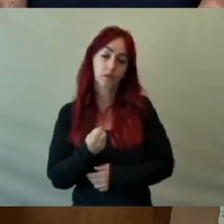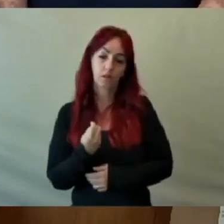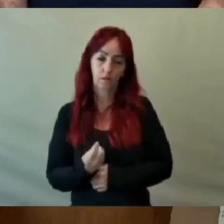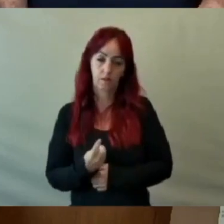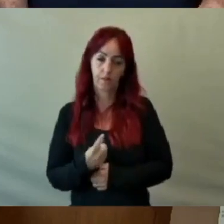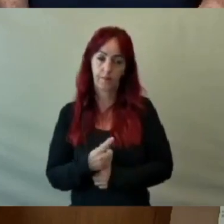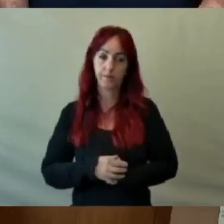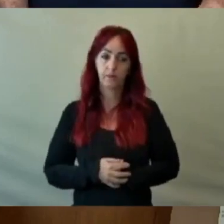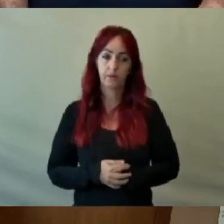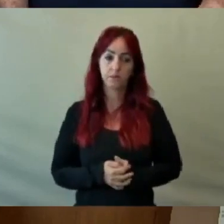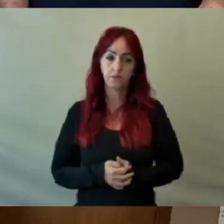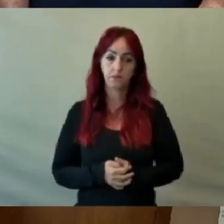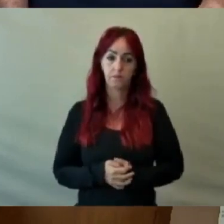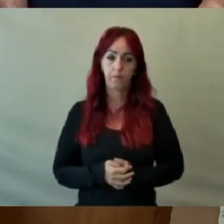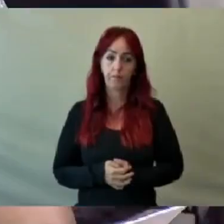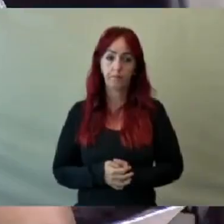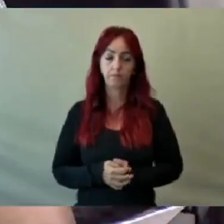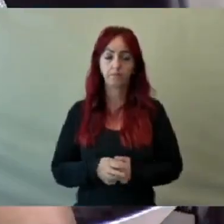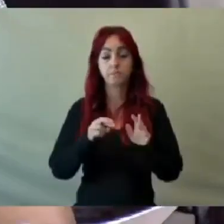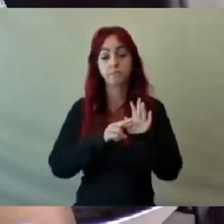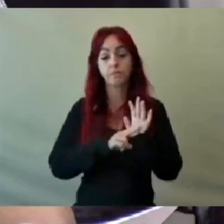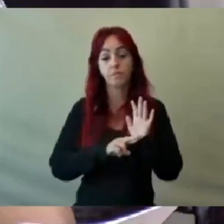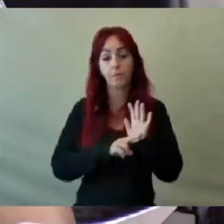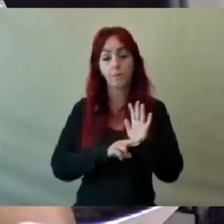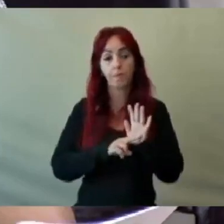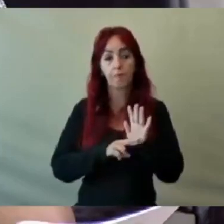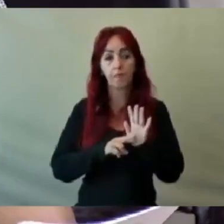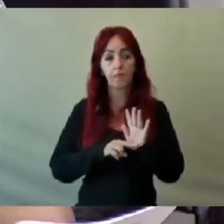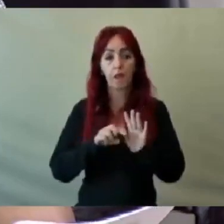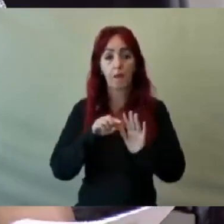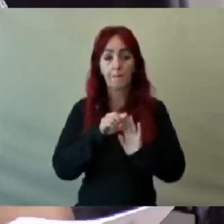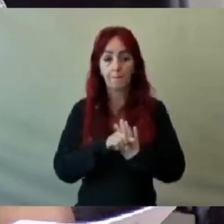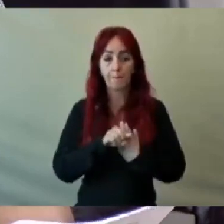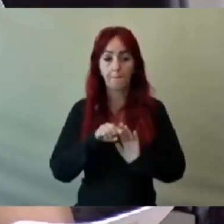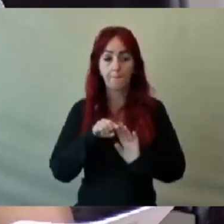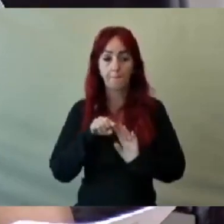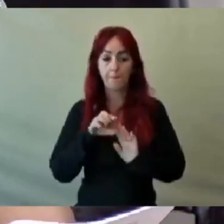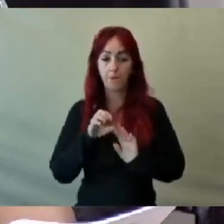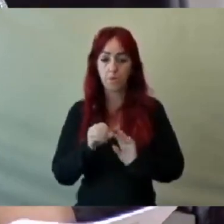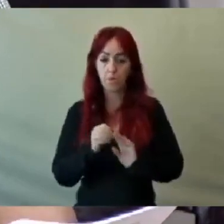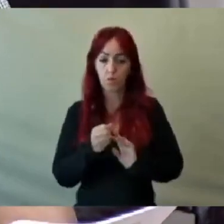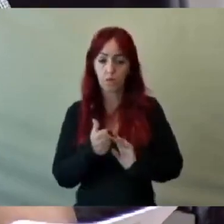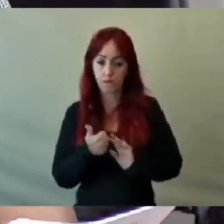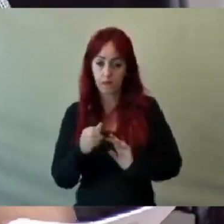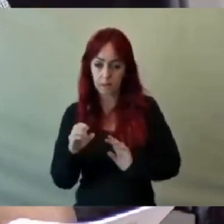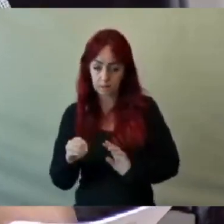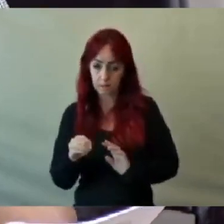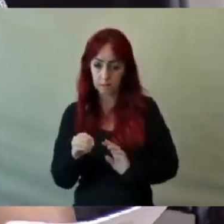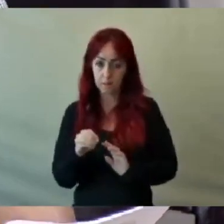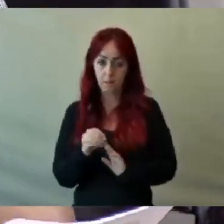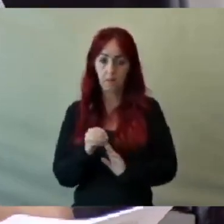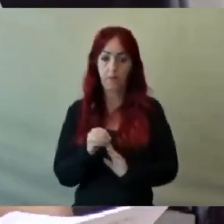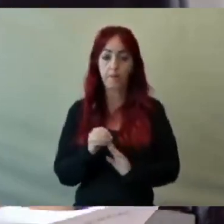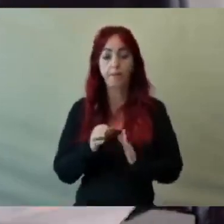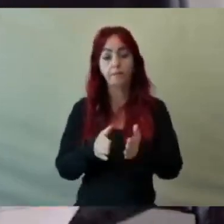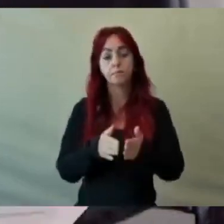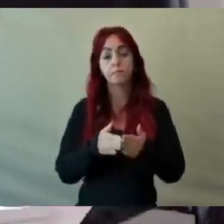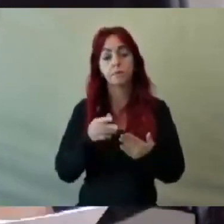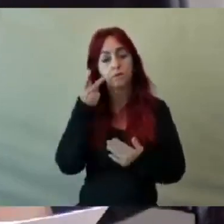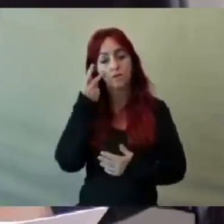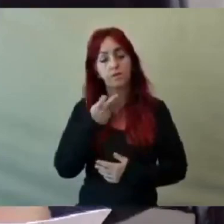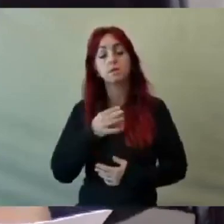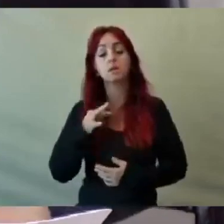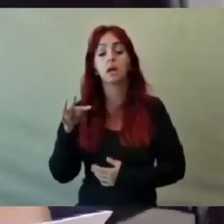Sete, requerimento de comissão 1010-2024, turno único. Solicitação, realização de visita técnica. A